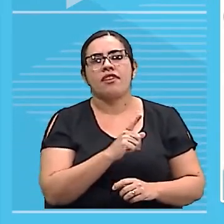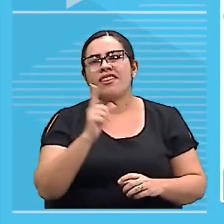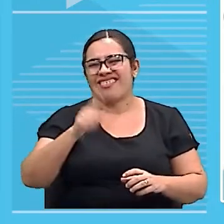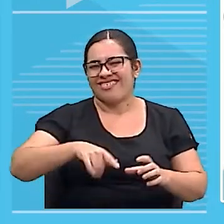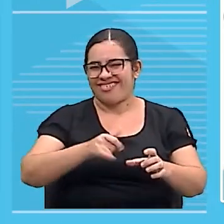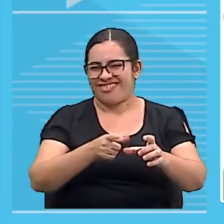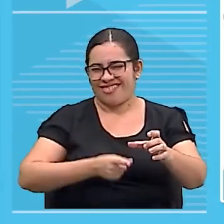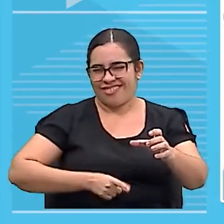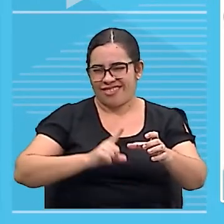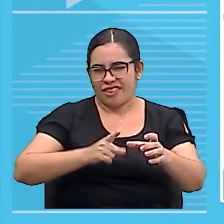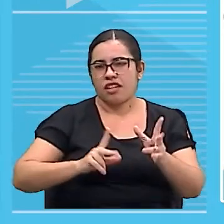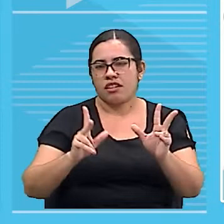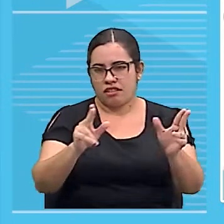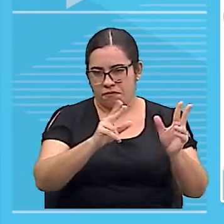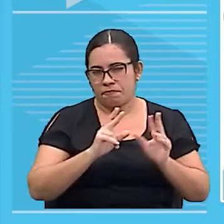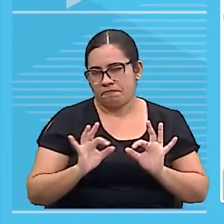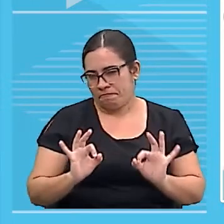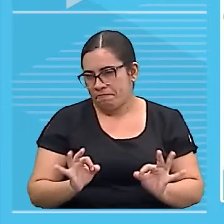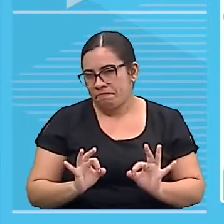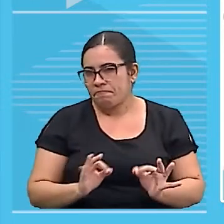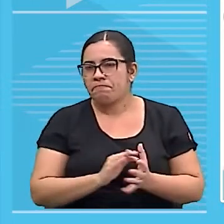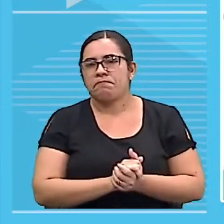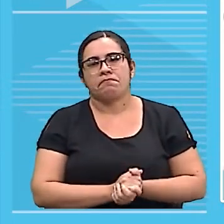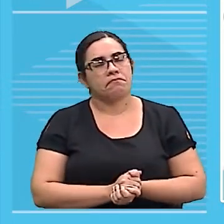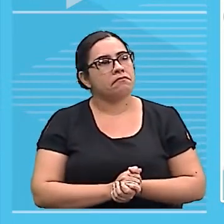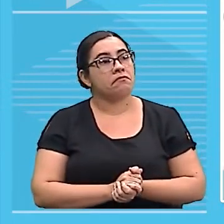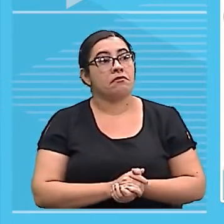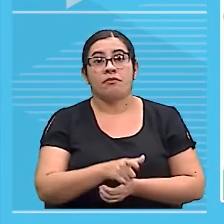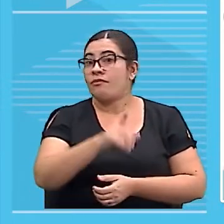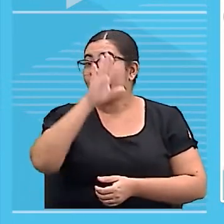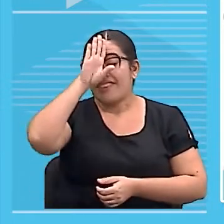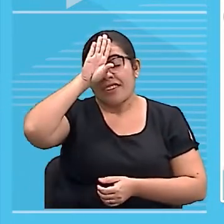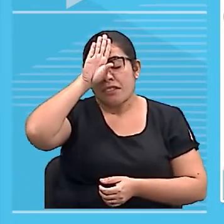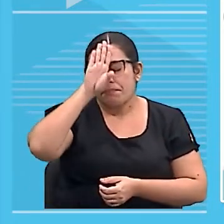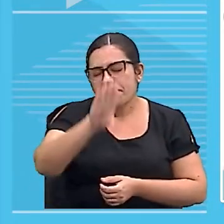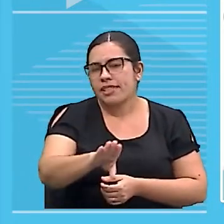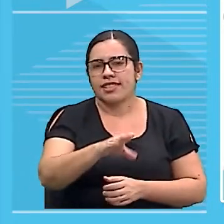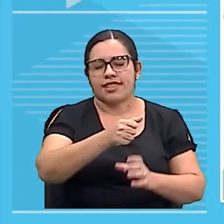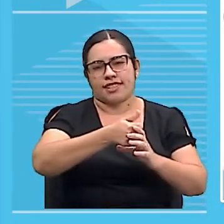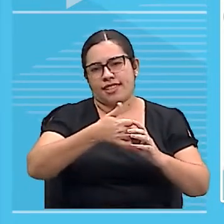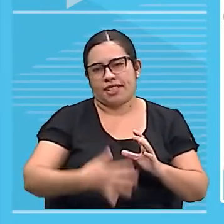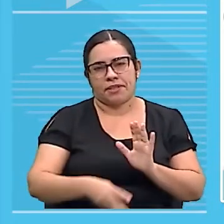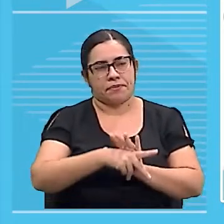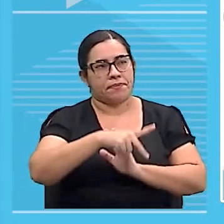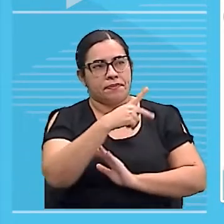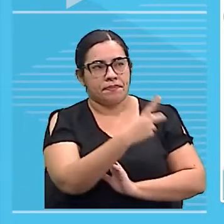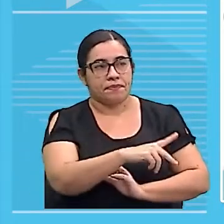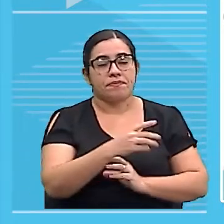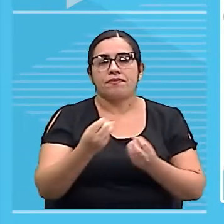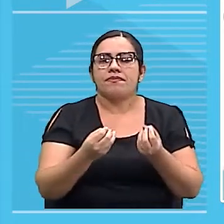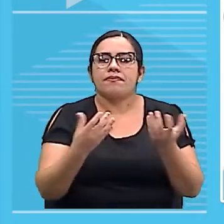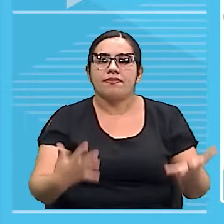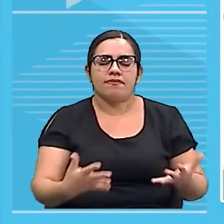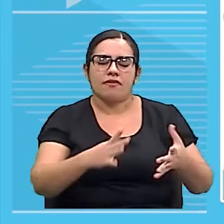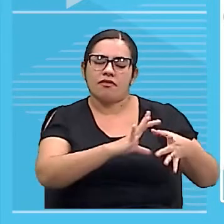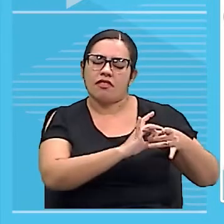corrente elétrica tá Então essa é a principal característica da